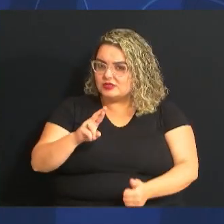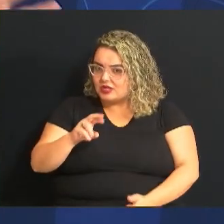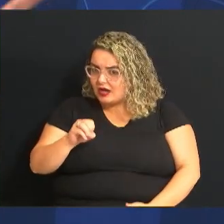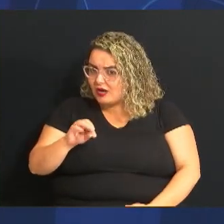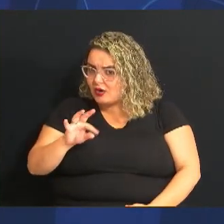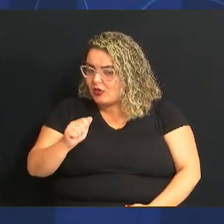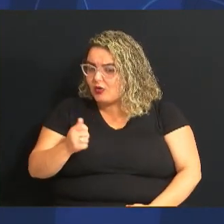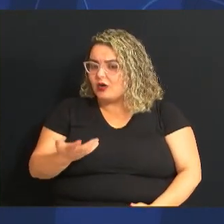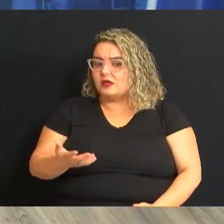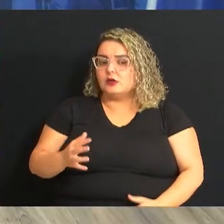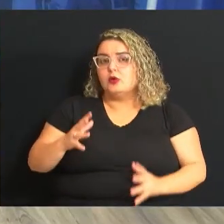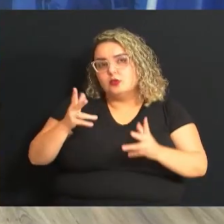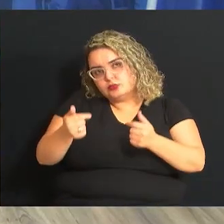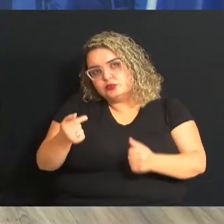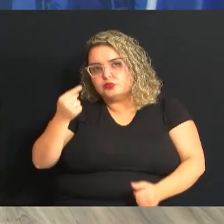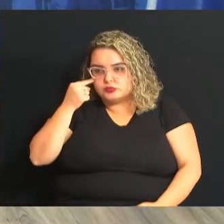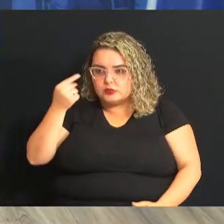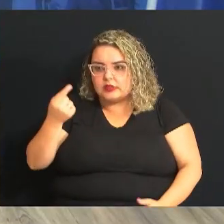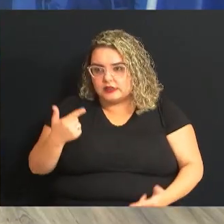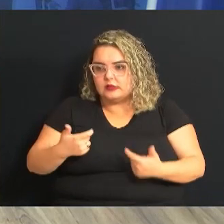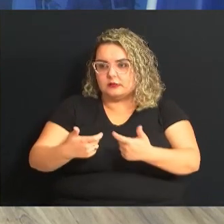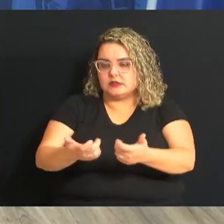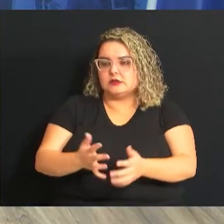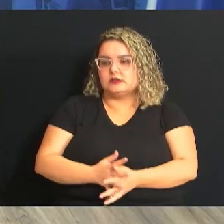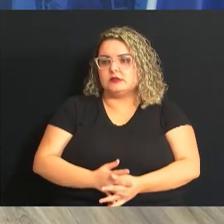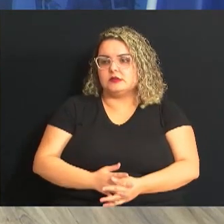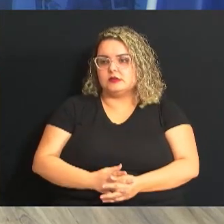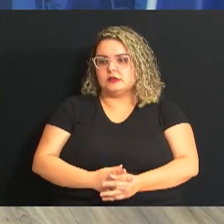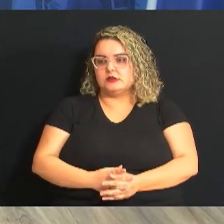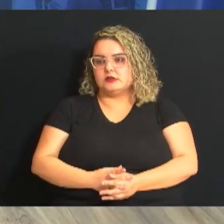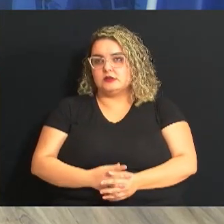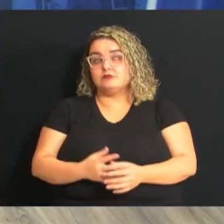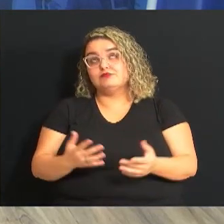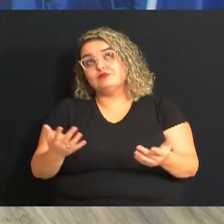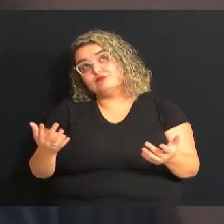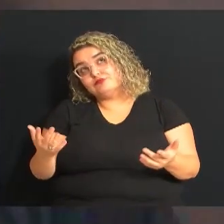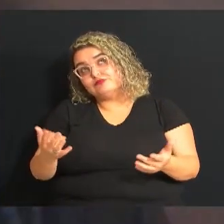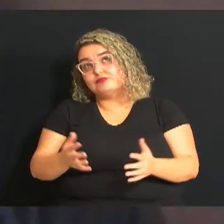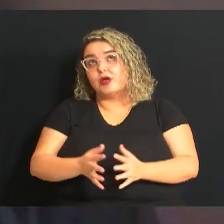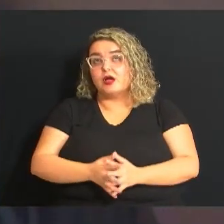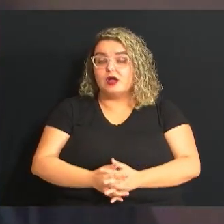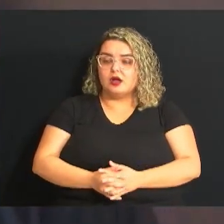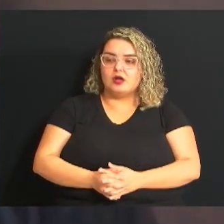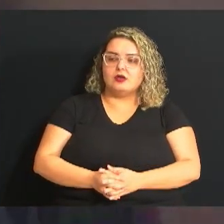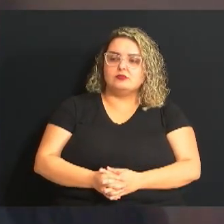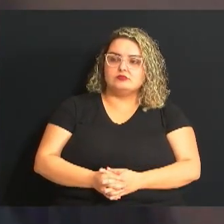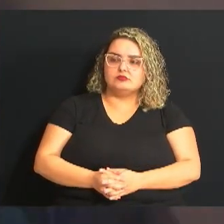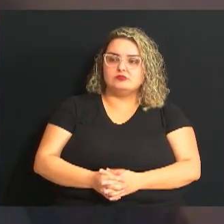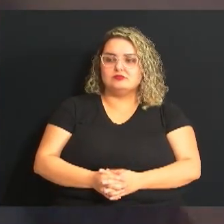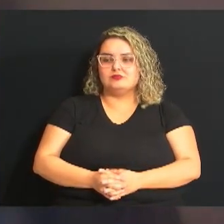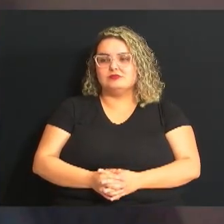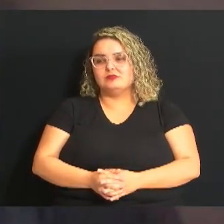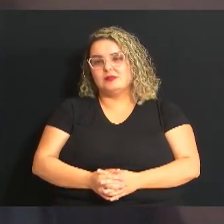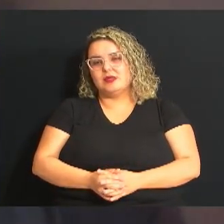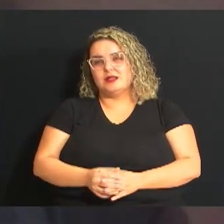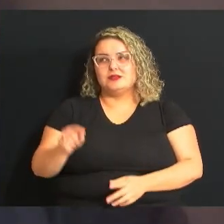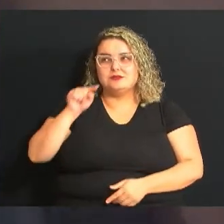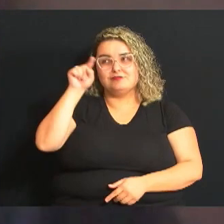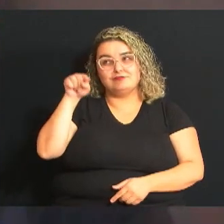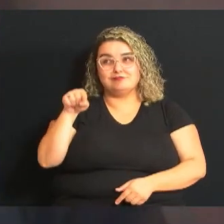ó, esse aqui é um manual, toque o manual, você segue o manual e vamos embora, né? Daí depois você vai